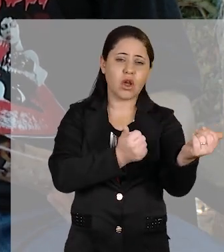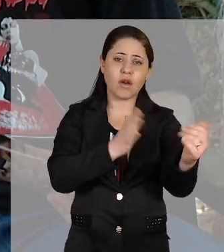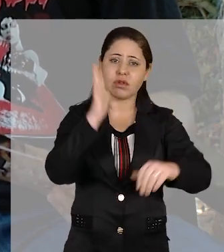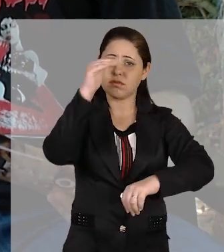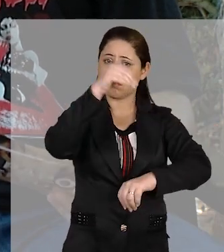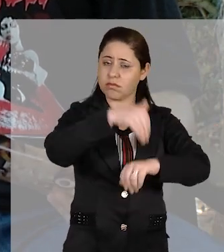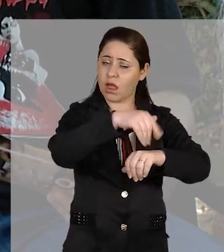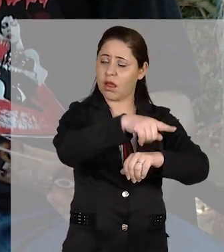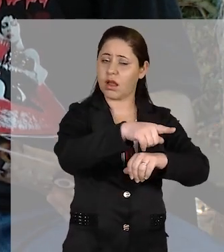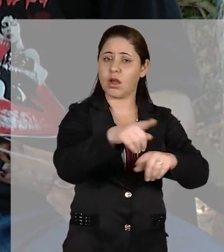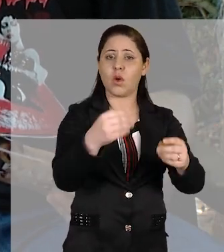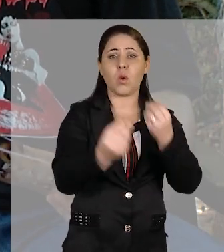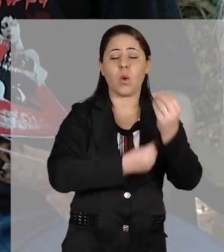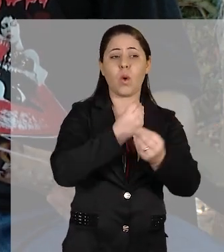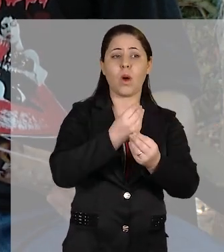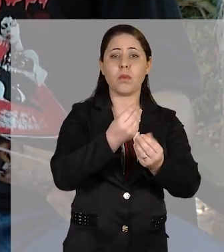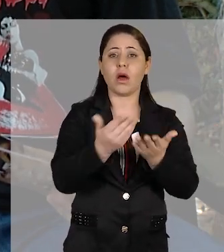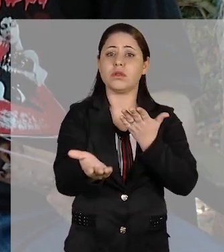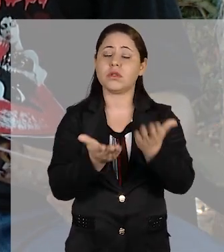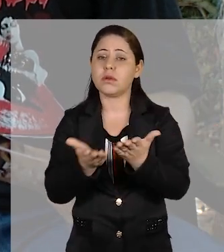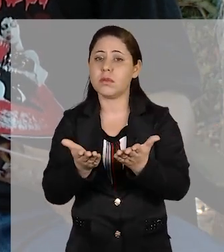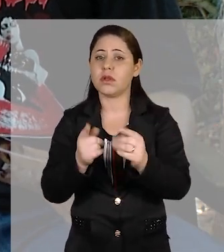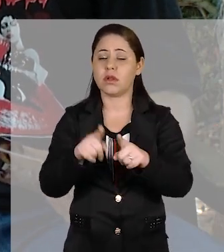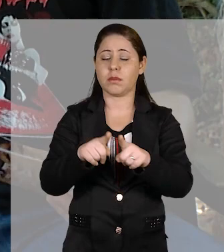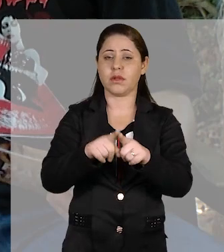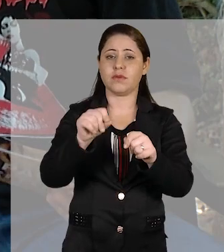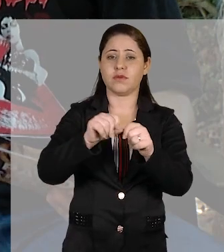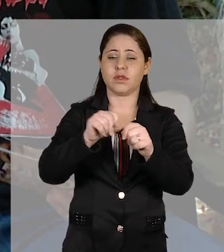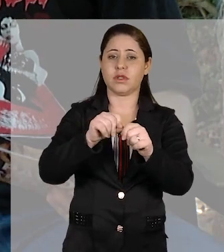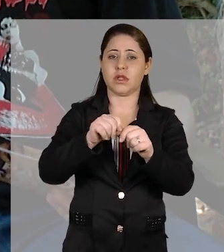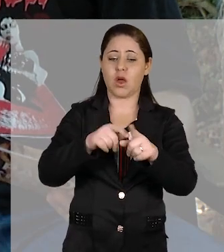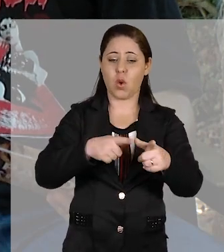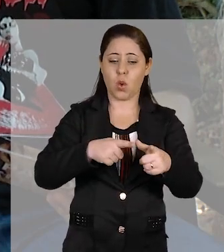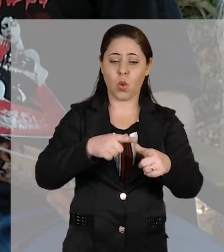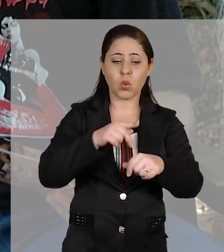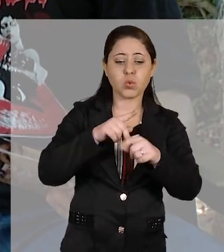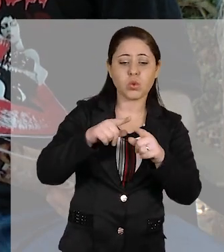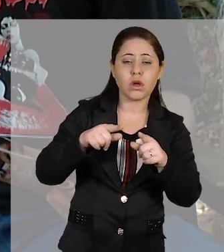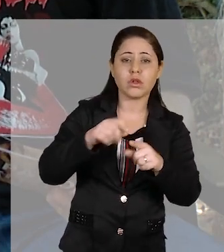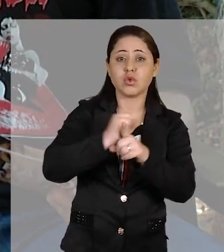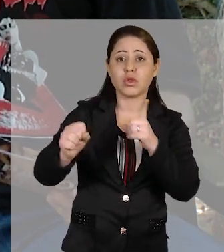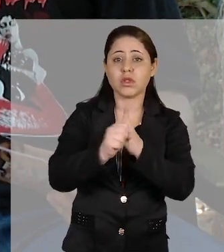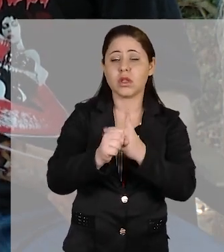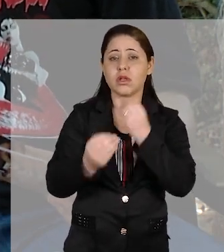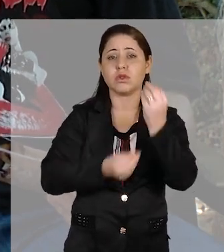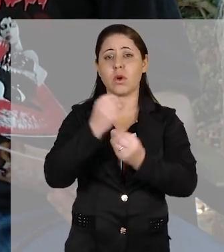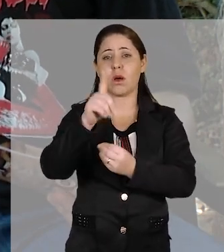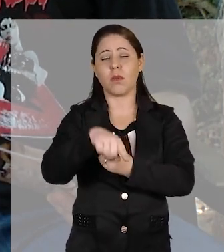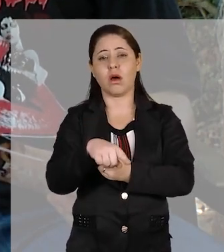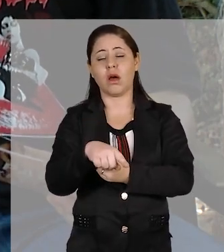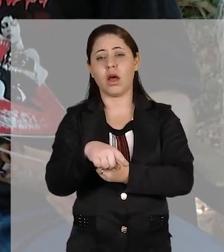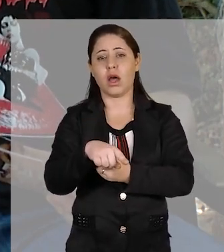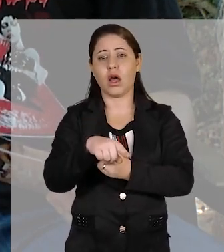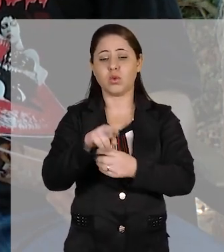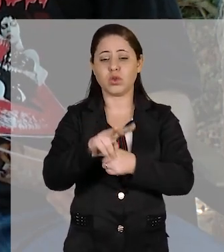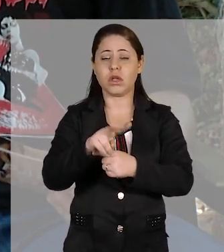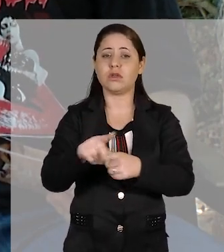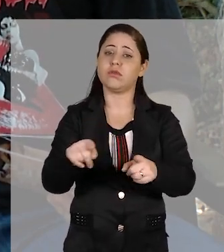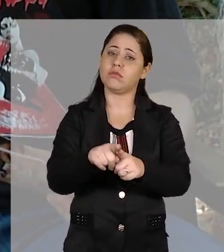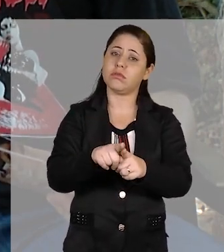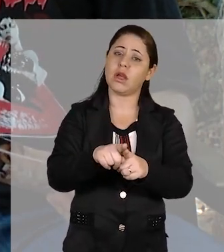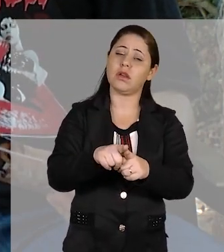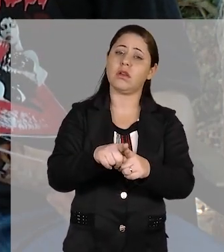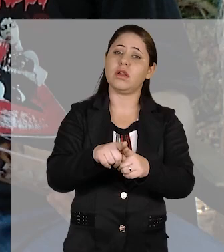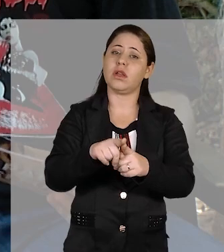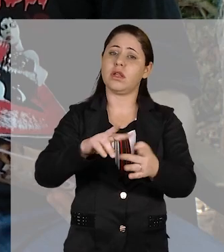funciona a aplicação da prestação de serviço à comunidade, que é outra medida socioeducativa. Então essa é a primeira parte, que é uma análise dessas legislações.